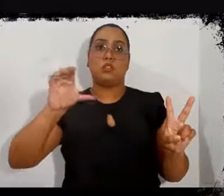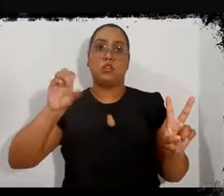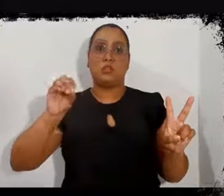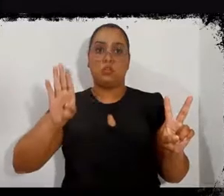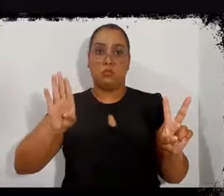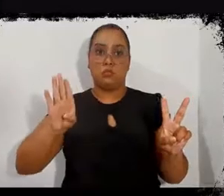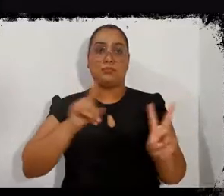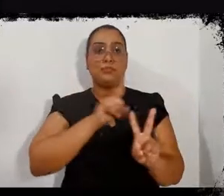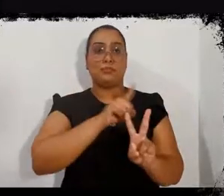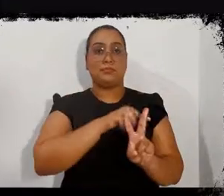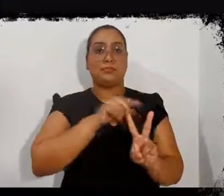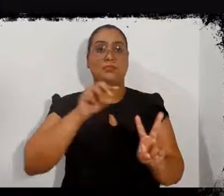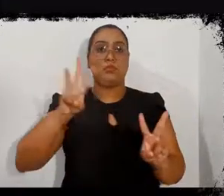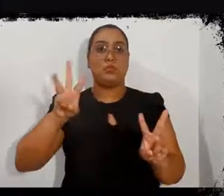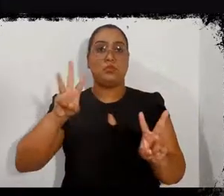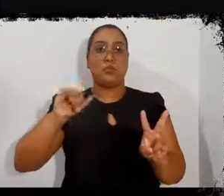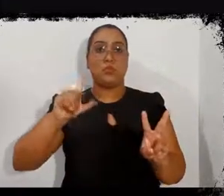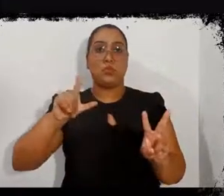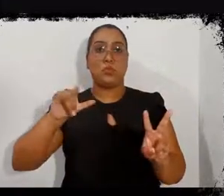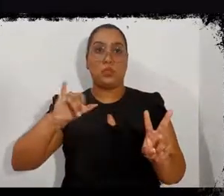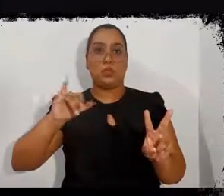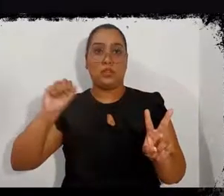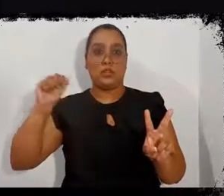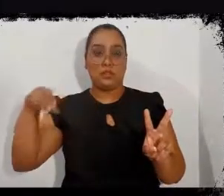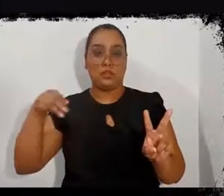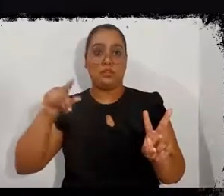outro William Grimm.